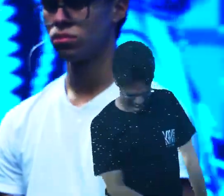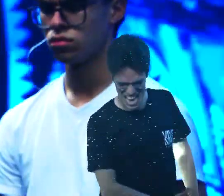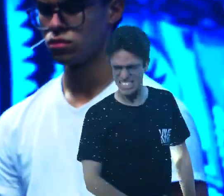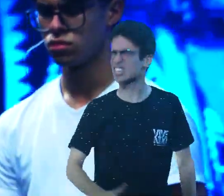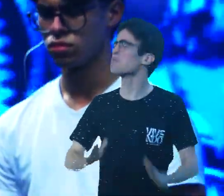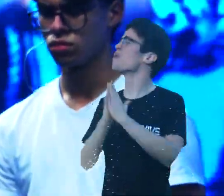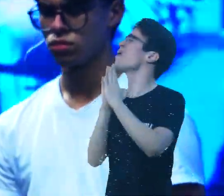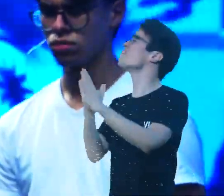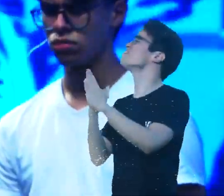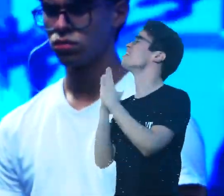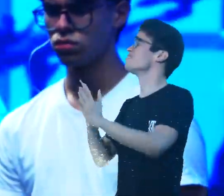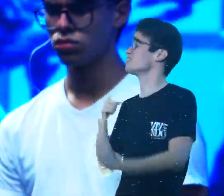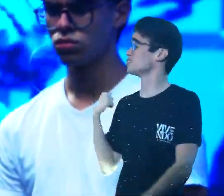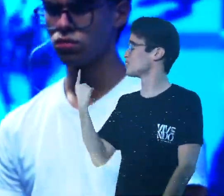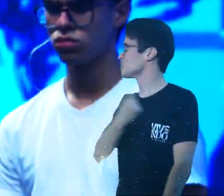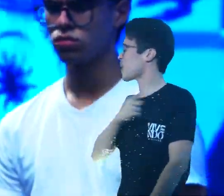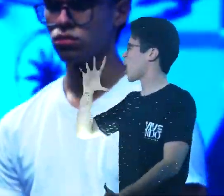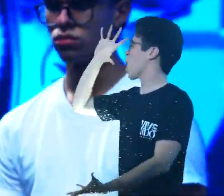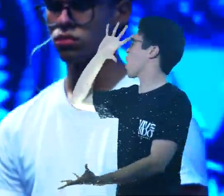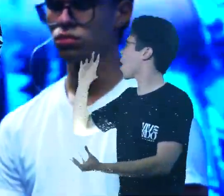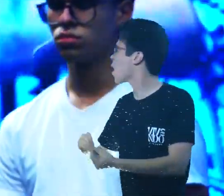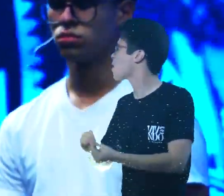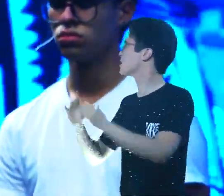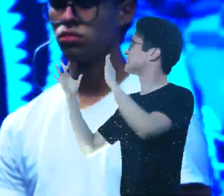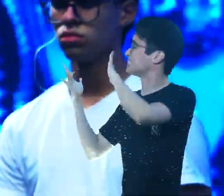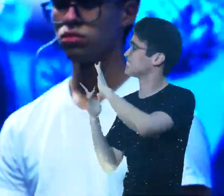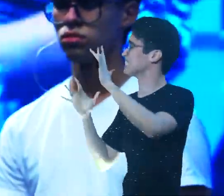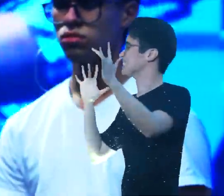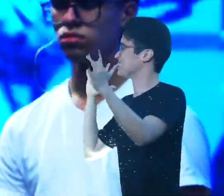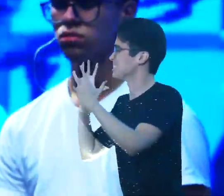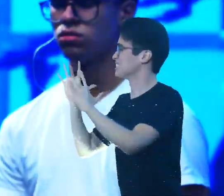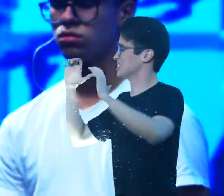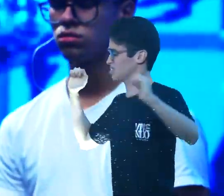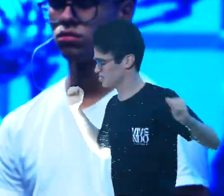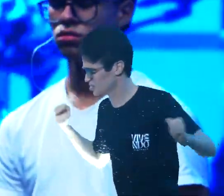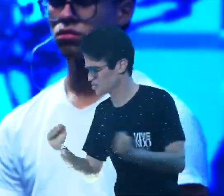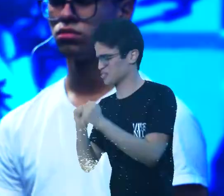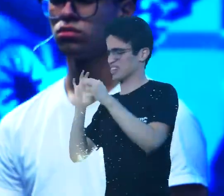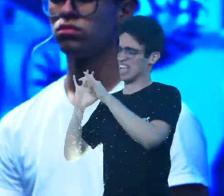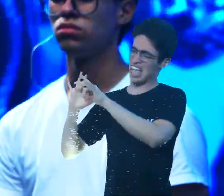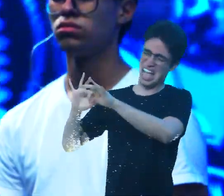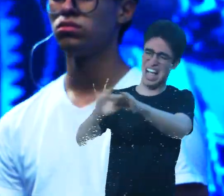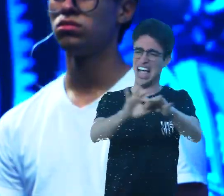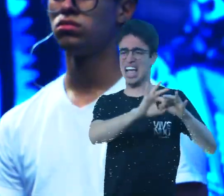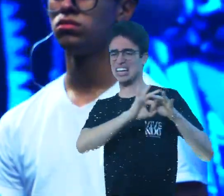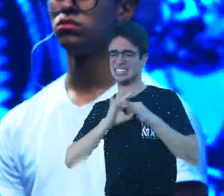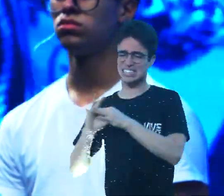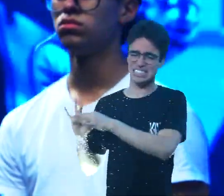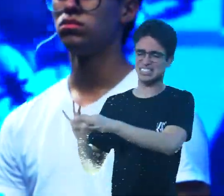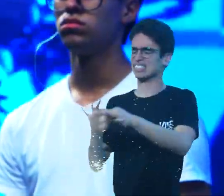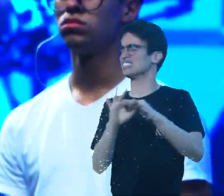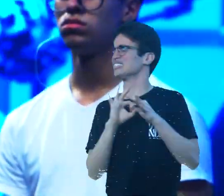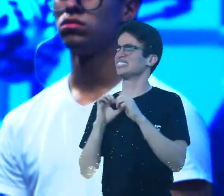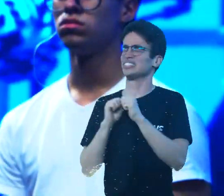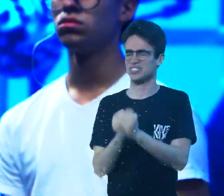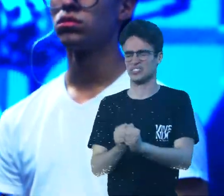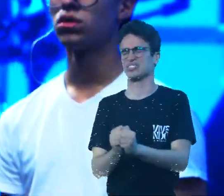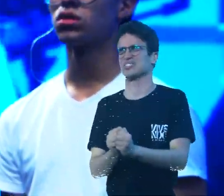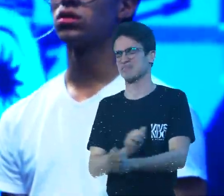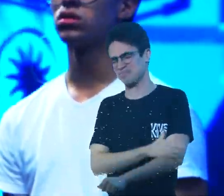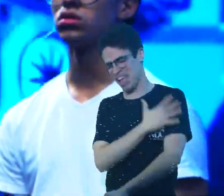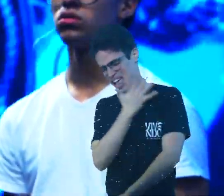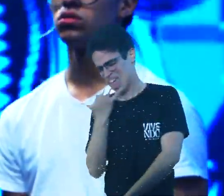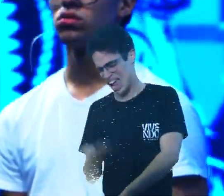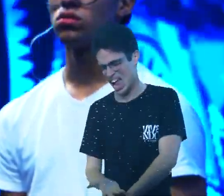faz discernir que Cristo está sério conosco nessas conversas durante esses dias, e